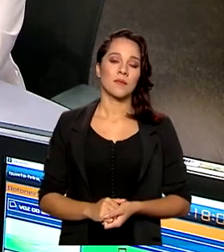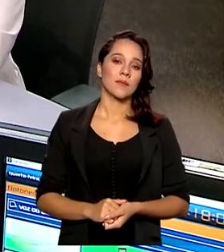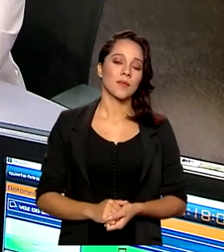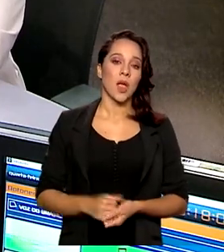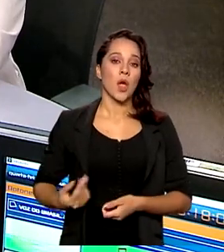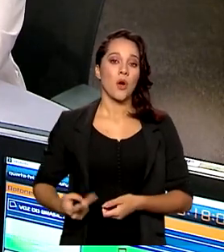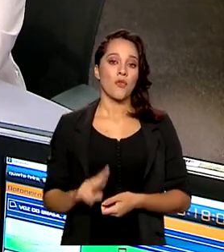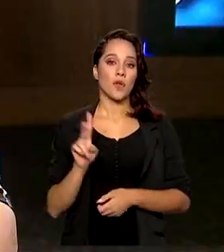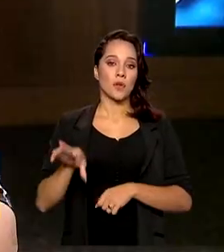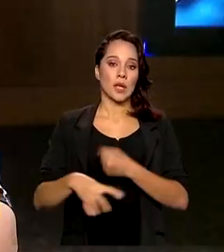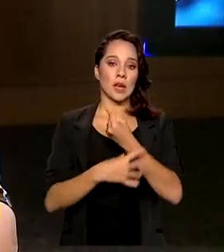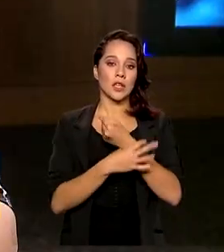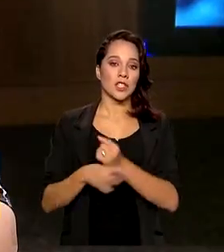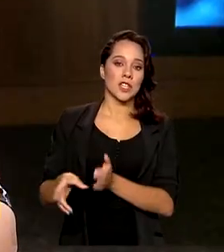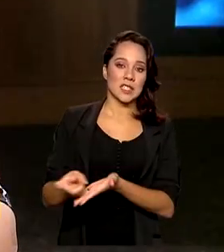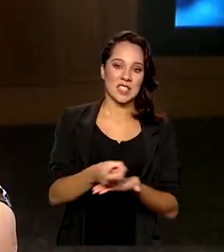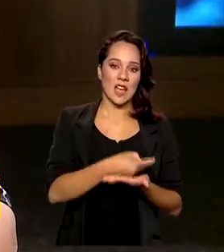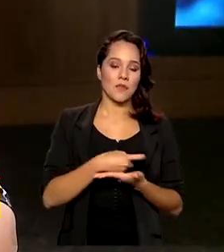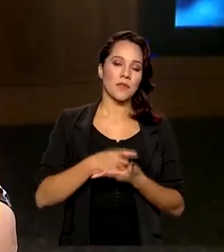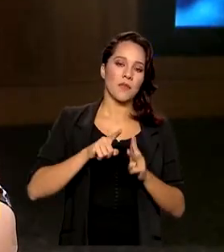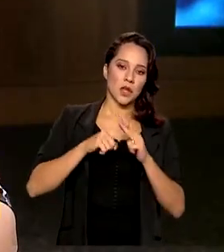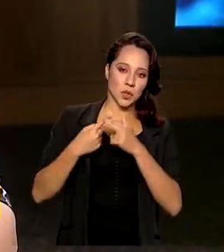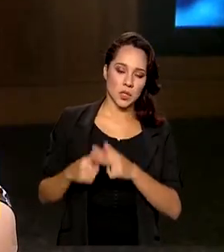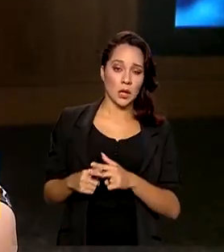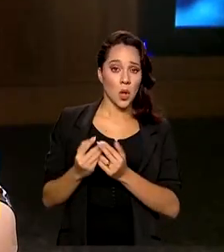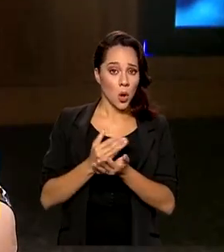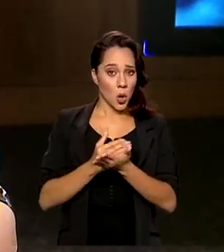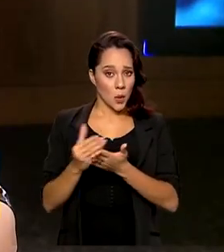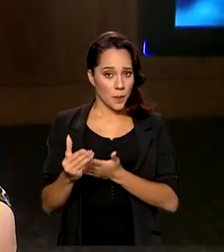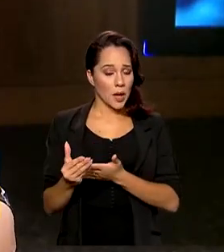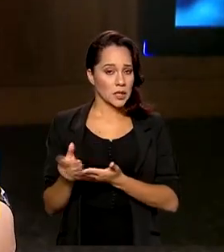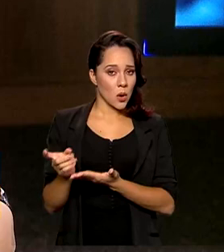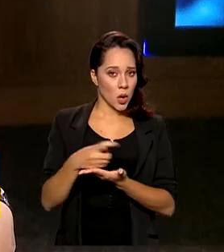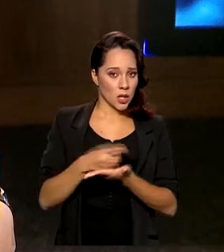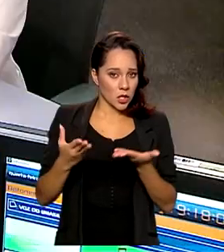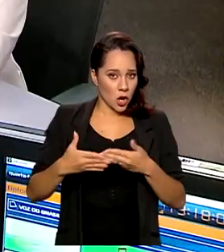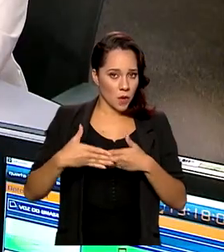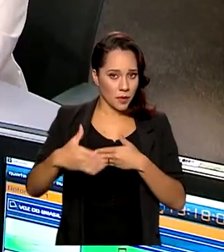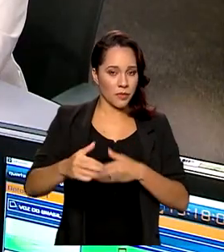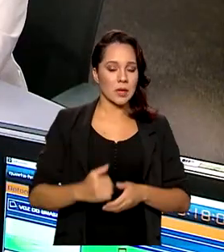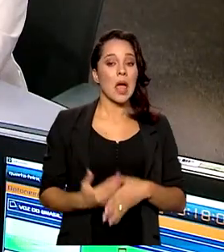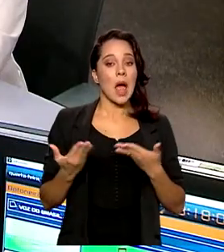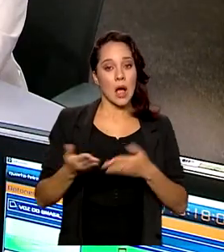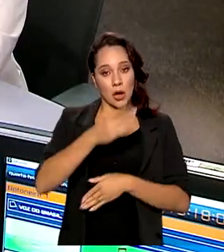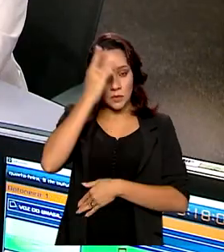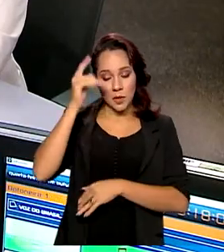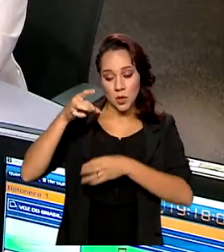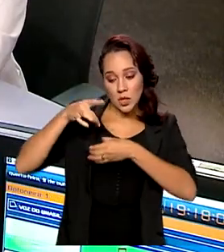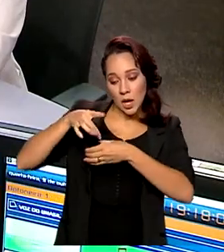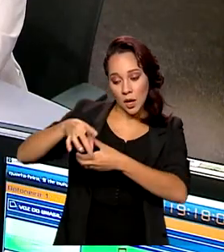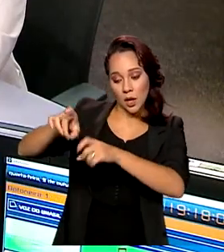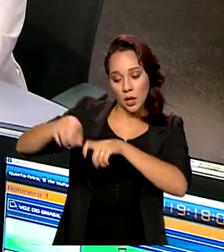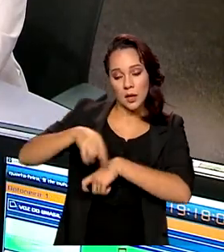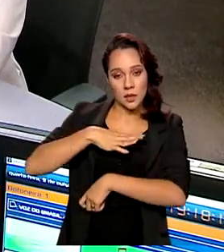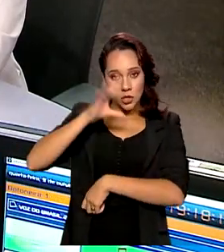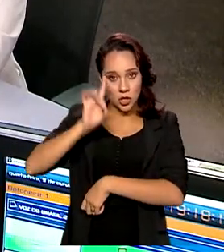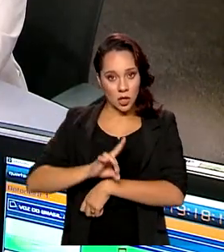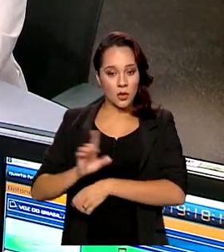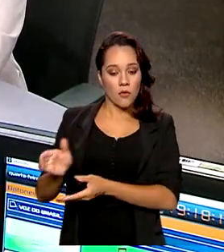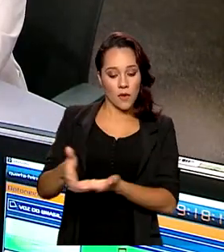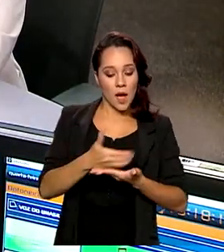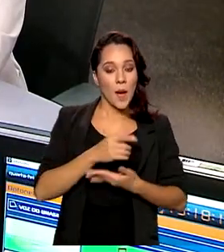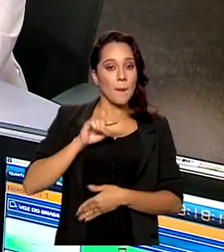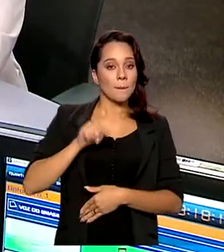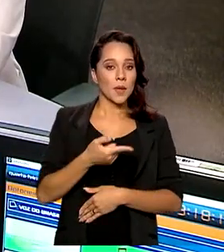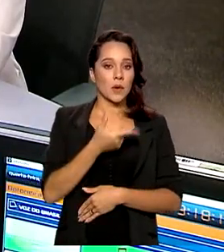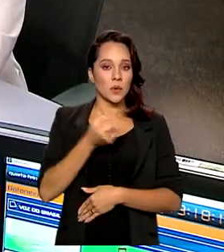O valor do Garantia Safra vai ser reajustado a partir da atual colheita. Agora, os agricultores que têm direito vão receber